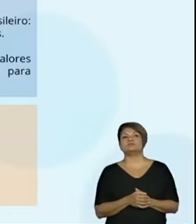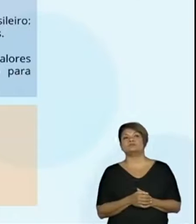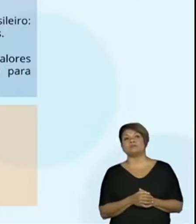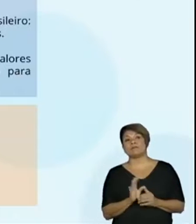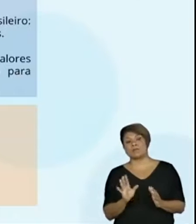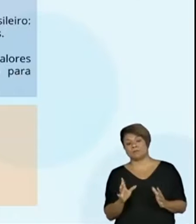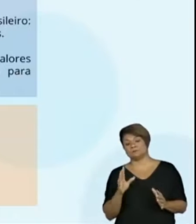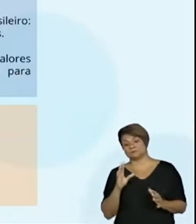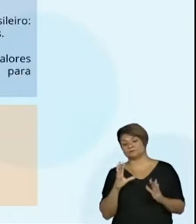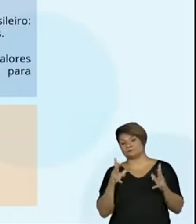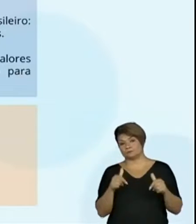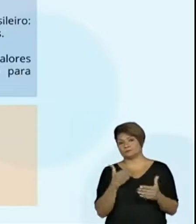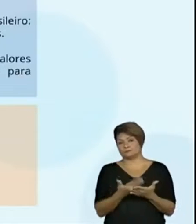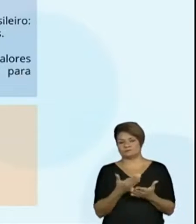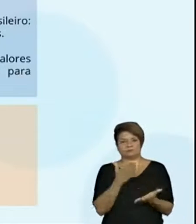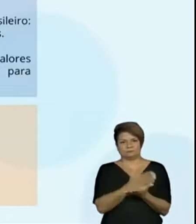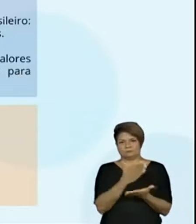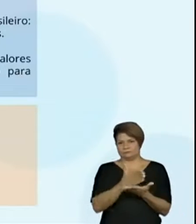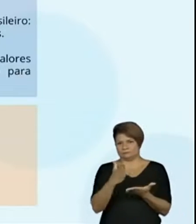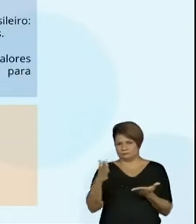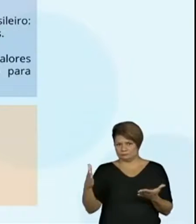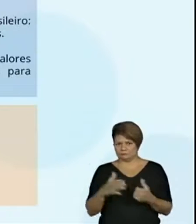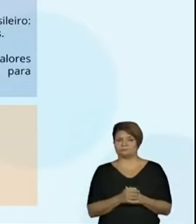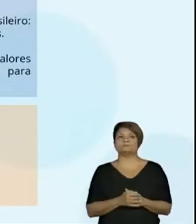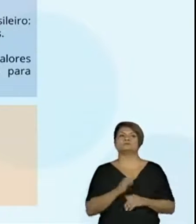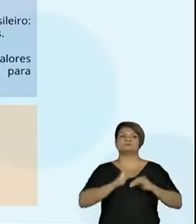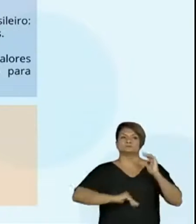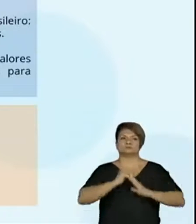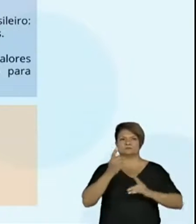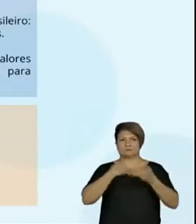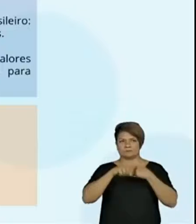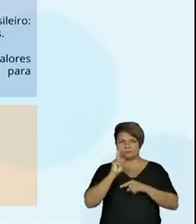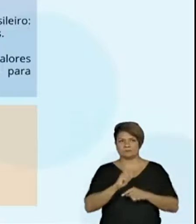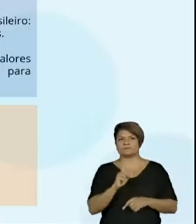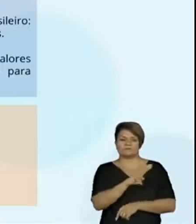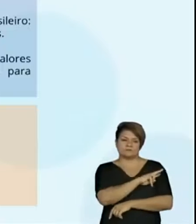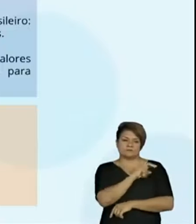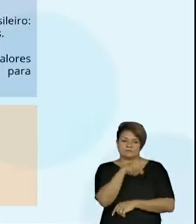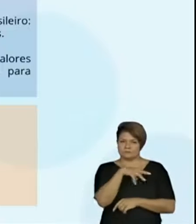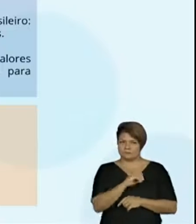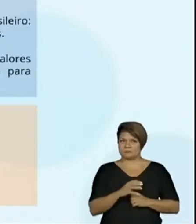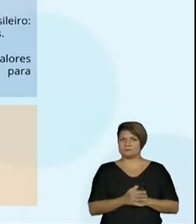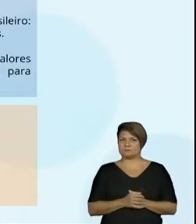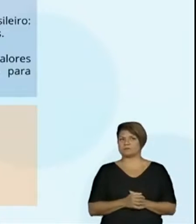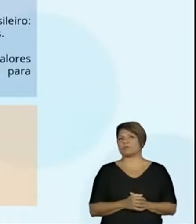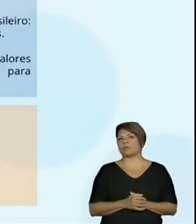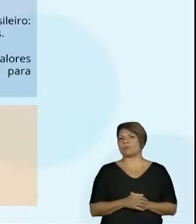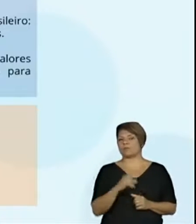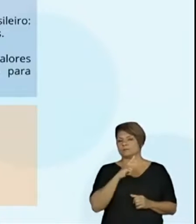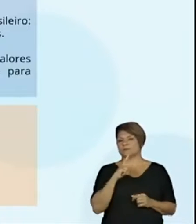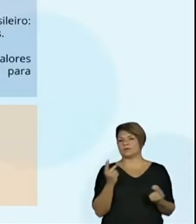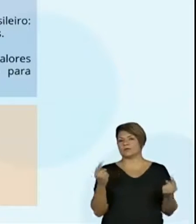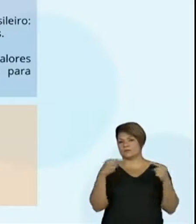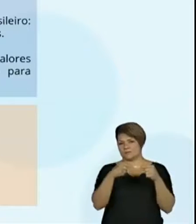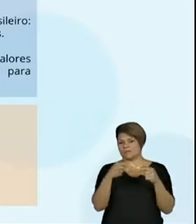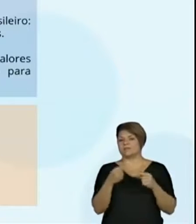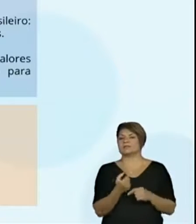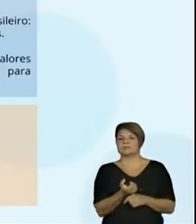vai ter tudo de uma vez só. E quanto à habilidade, é uma habilidade de segundo ano, que é estabelecer a equivalência de